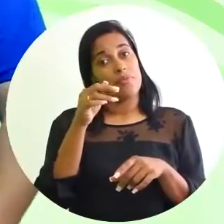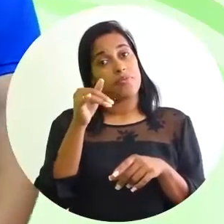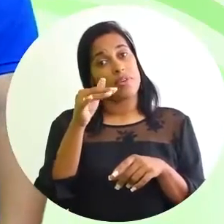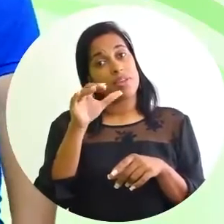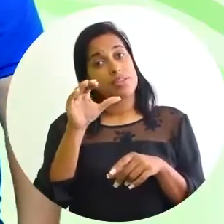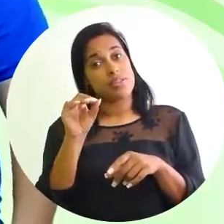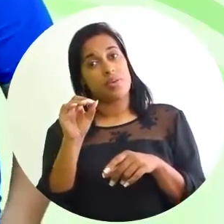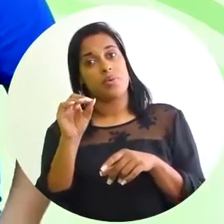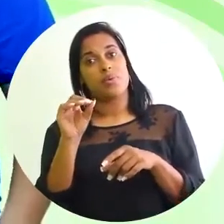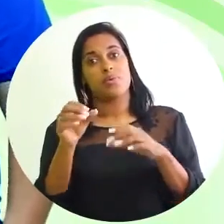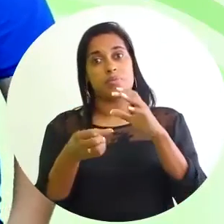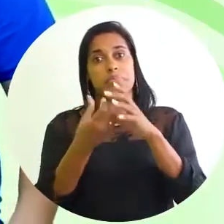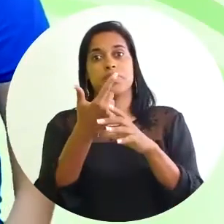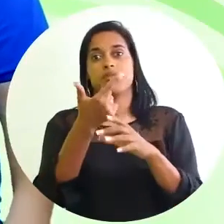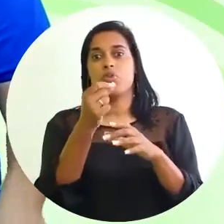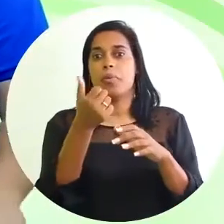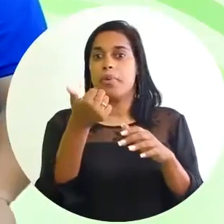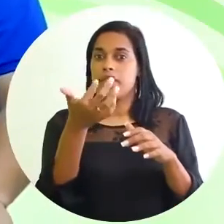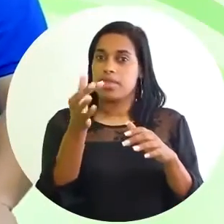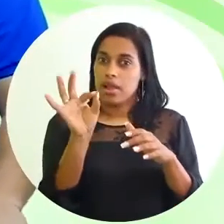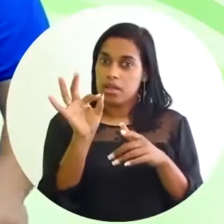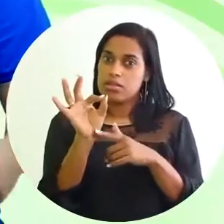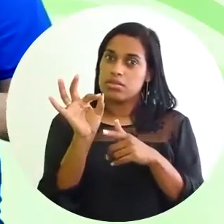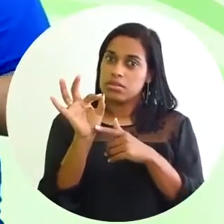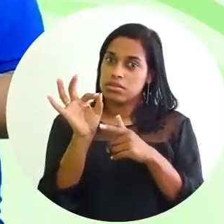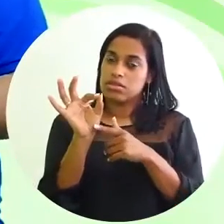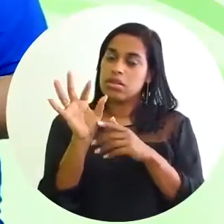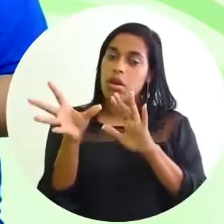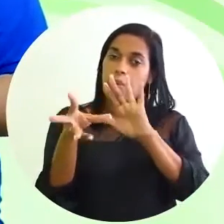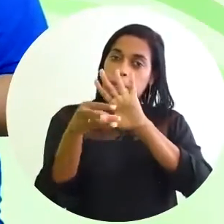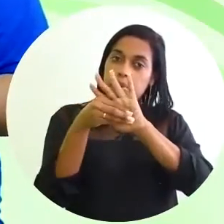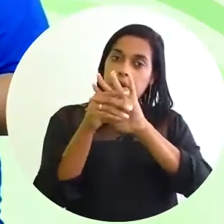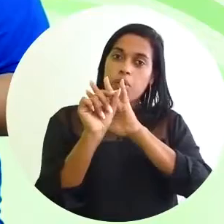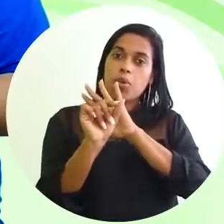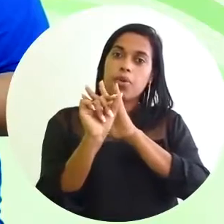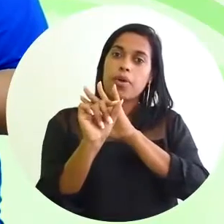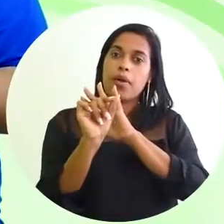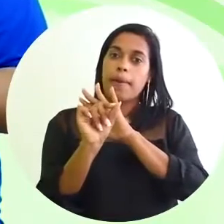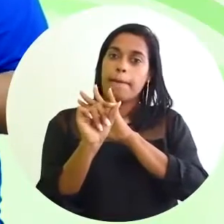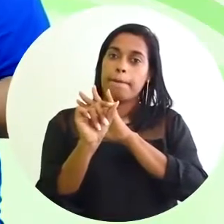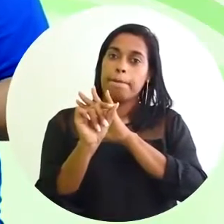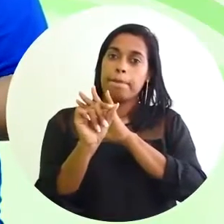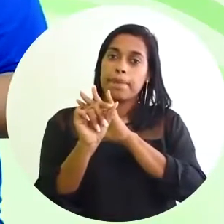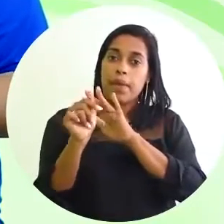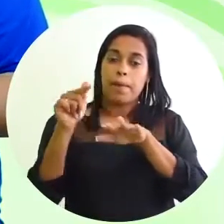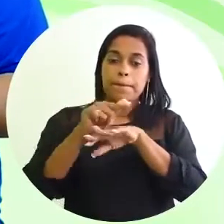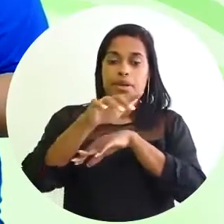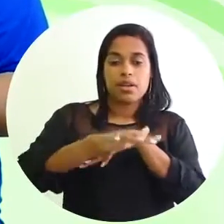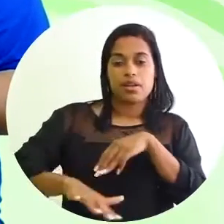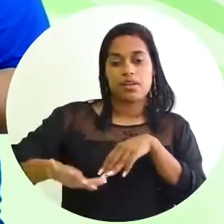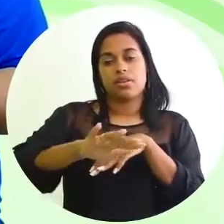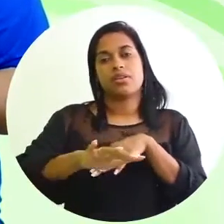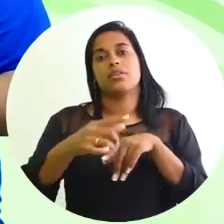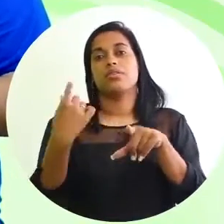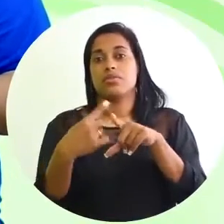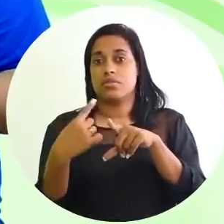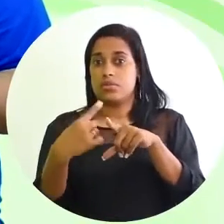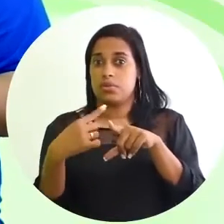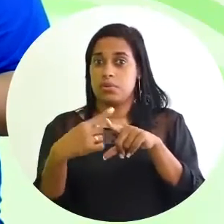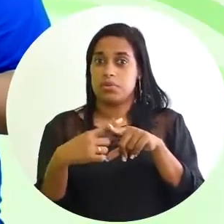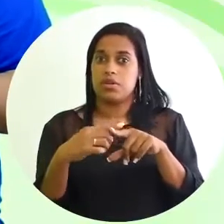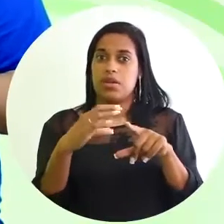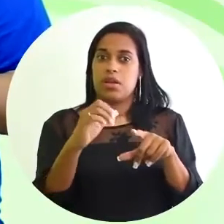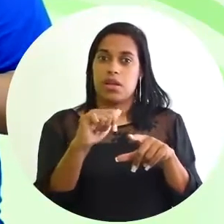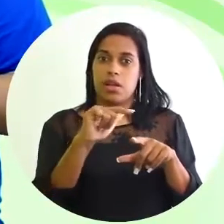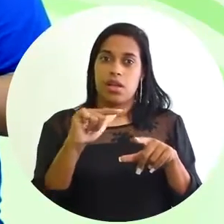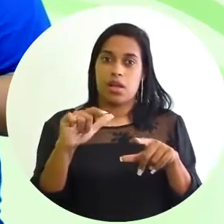em 2010 e ela foi logo incorporada ao meio mercadológico, né? A gente vê os grandes